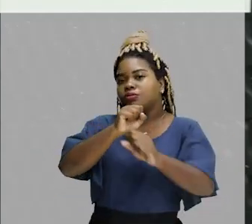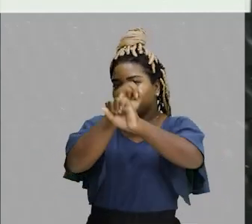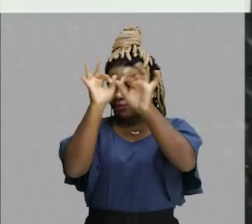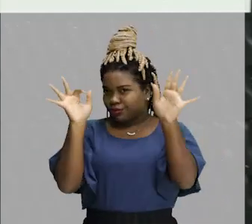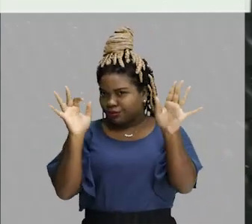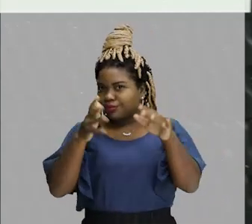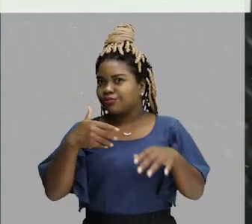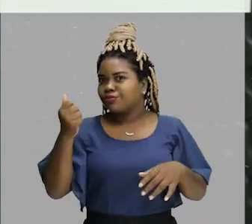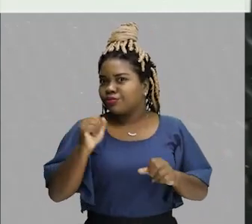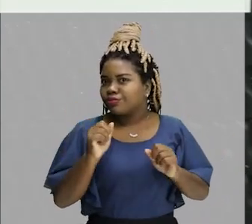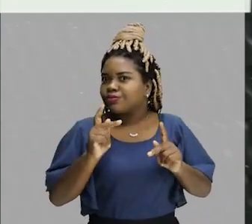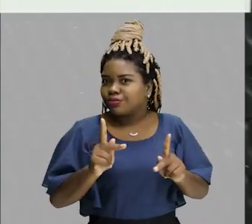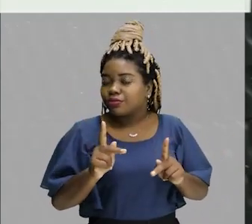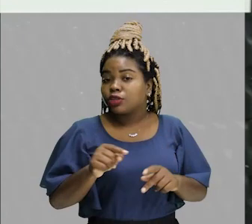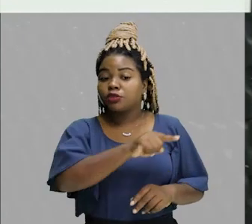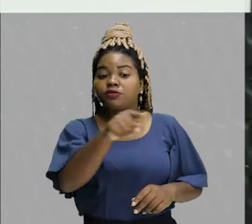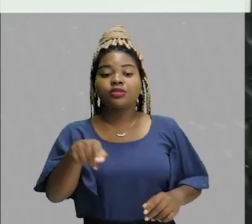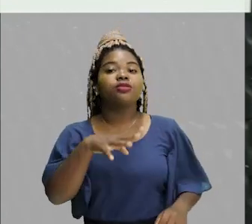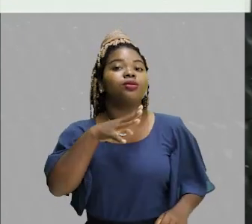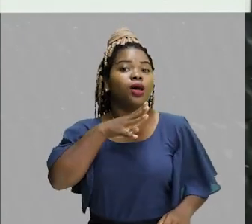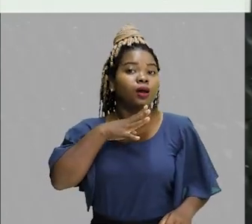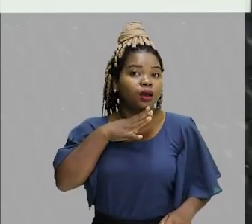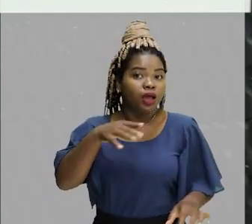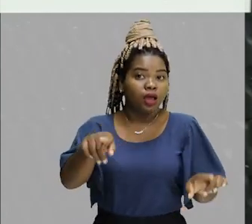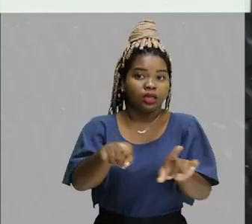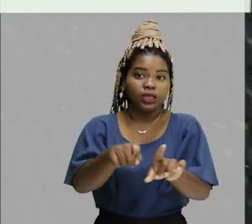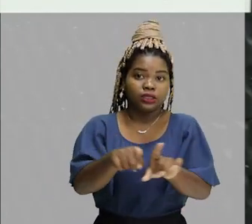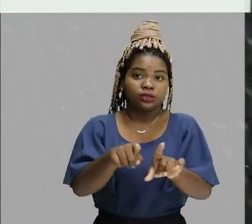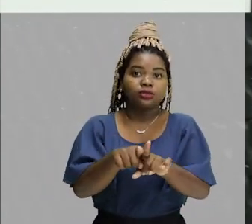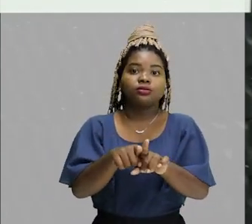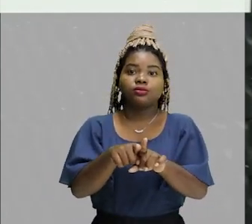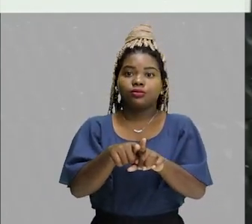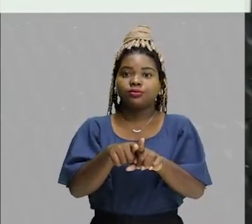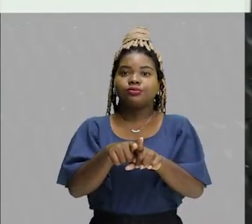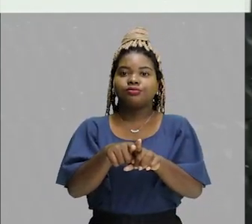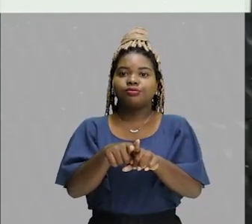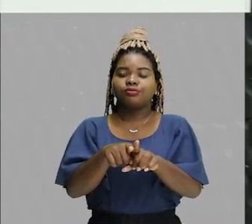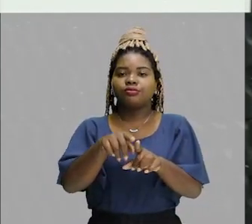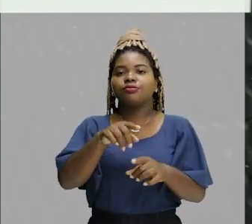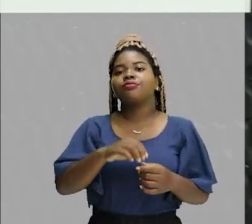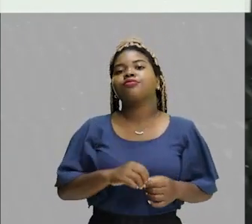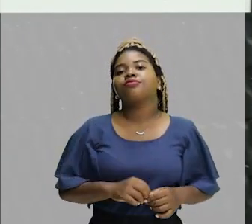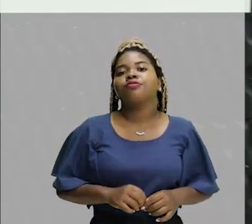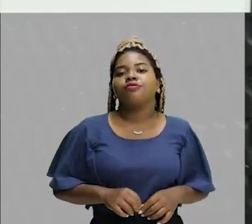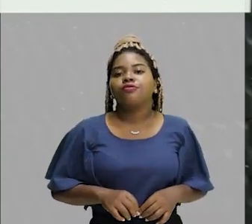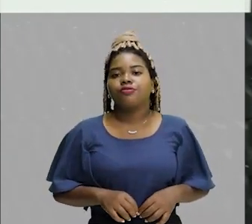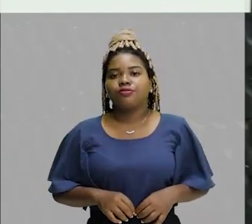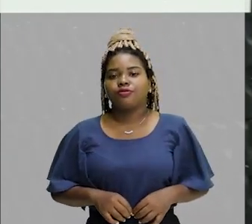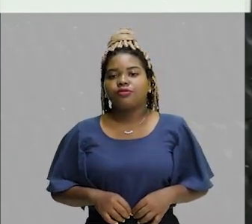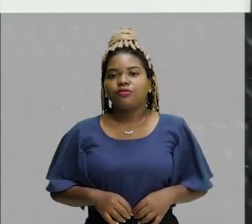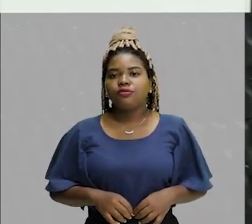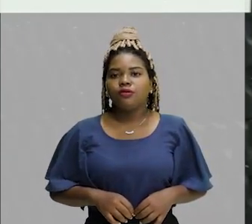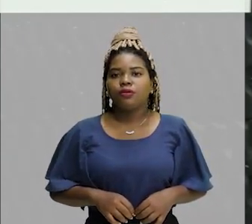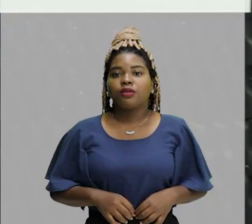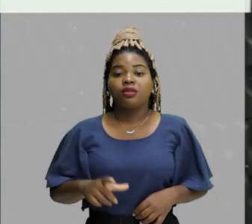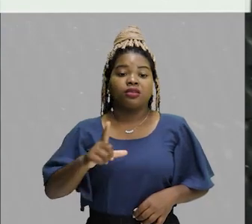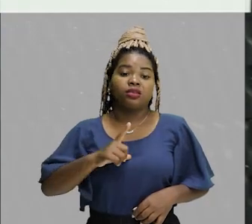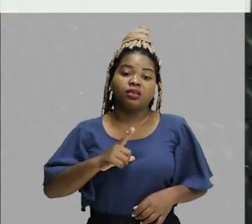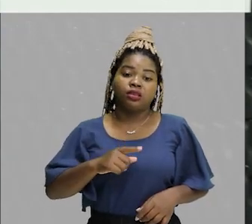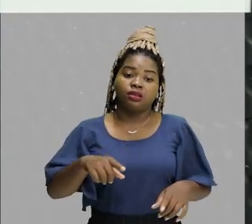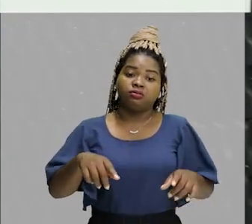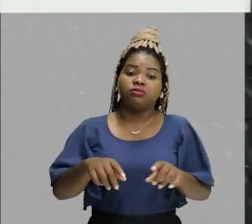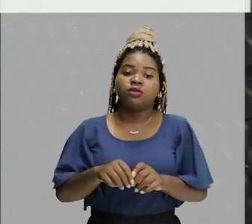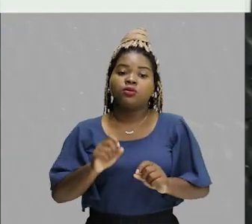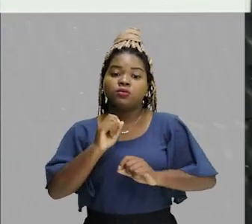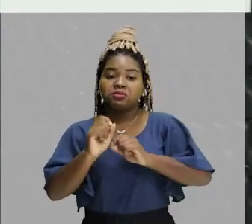mundo conhece também. Esse silogismo dedutivo, ele está presente em quase todos os livros, ele é